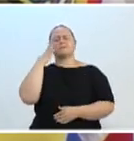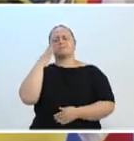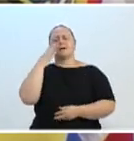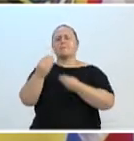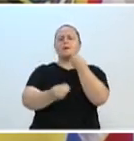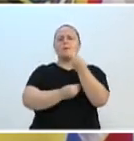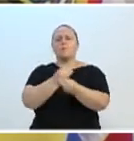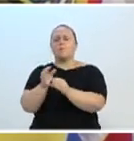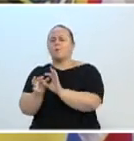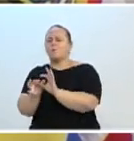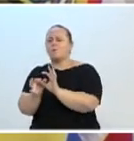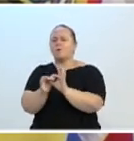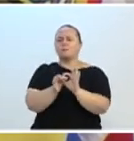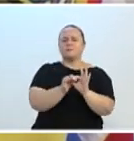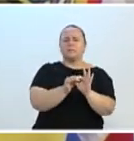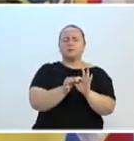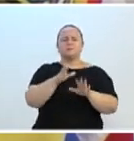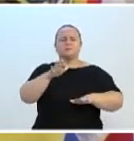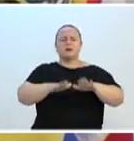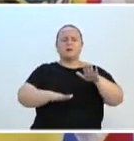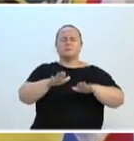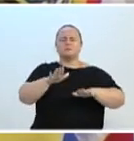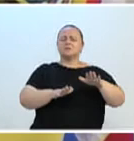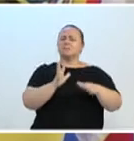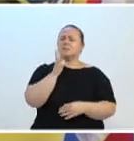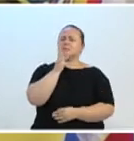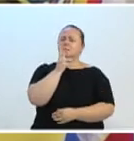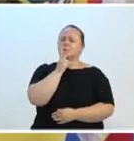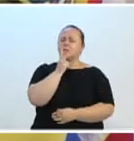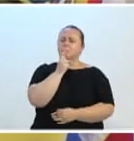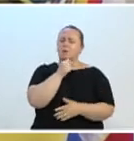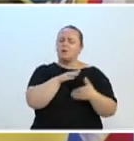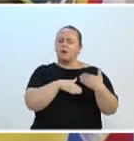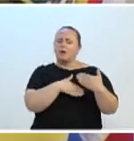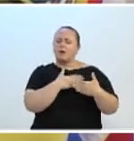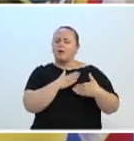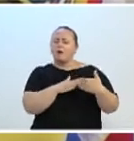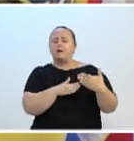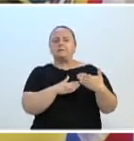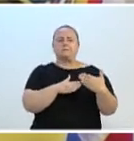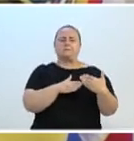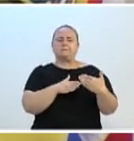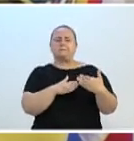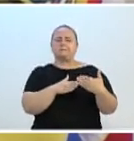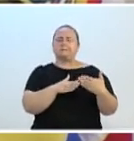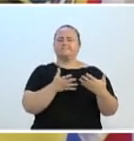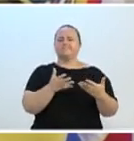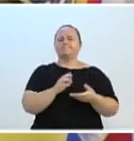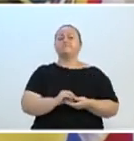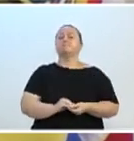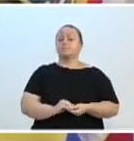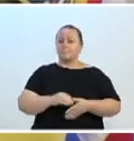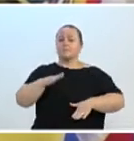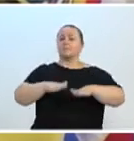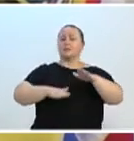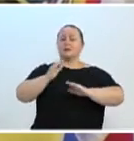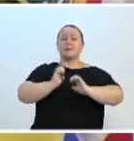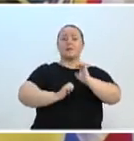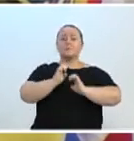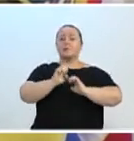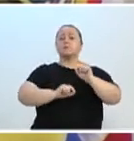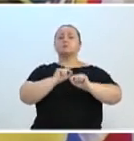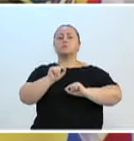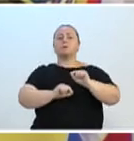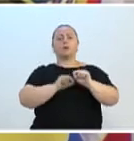cidade, sabe quanto é moroso alguns processos e às vezes isso acaba acontecendo situações em que as empresas acabam saindo da cidade, vem com essa